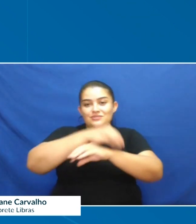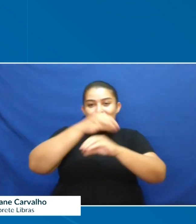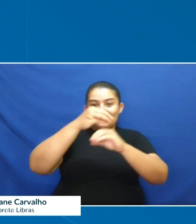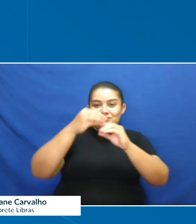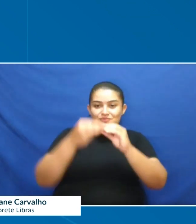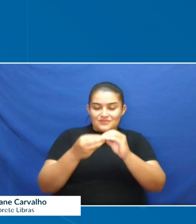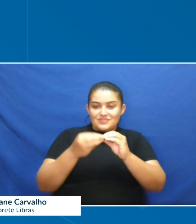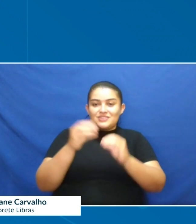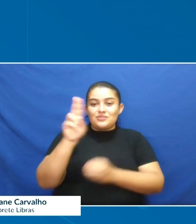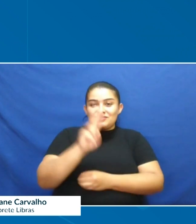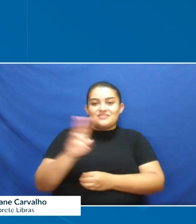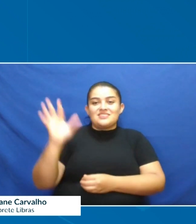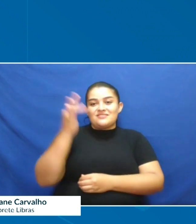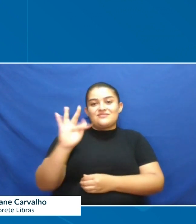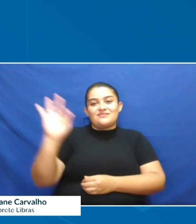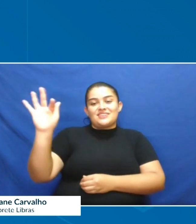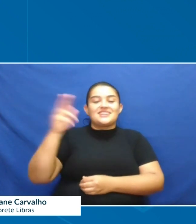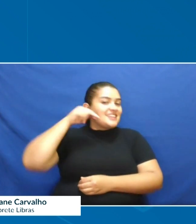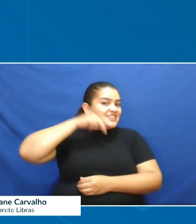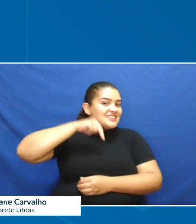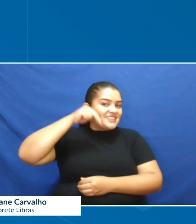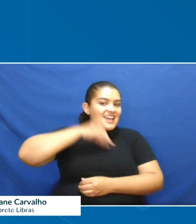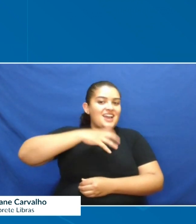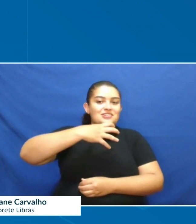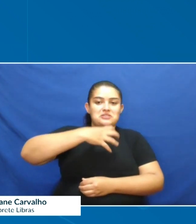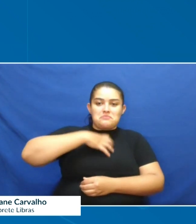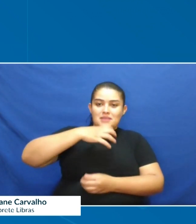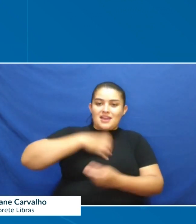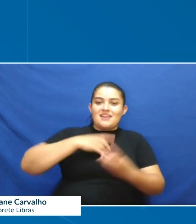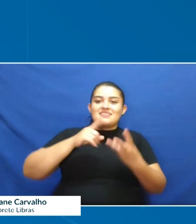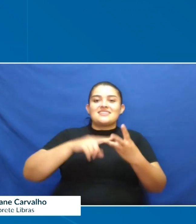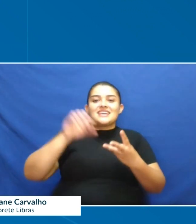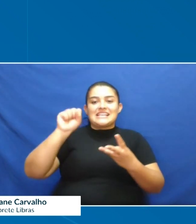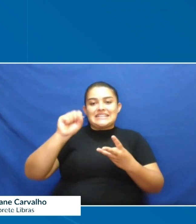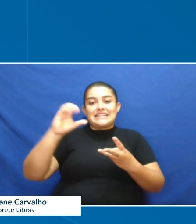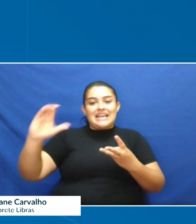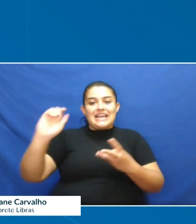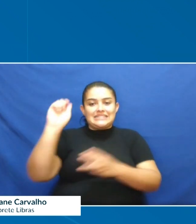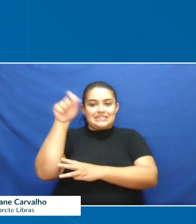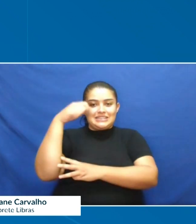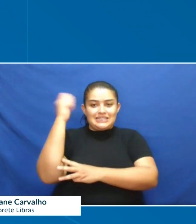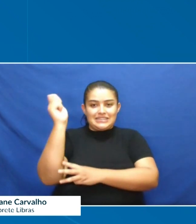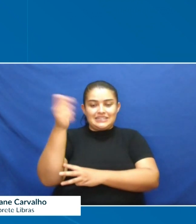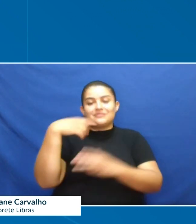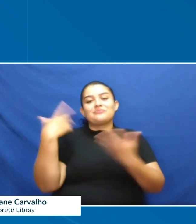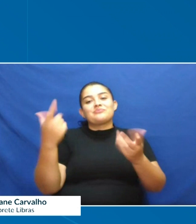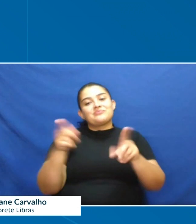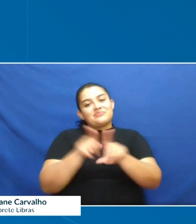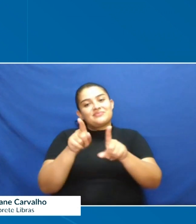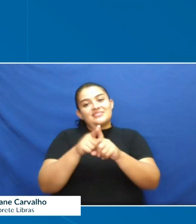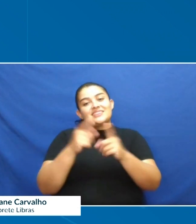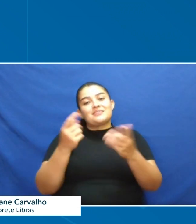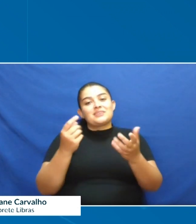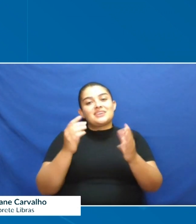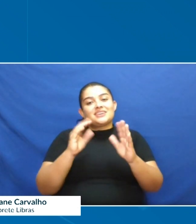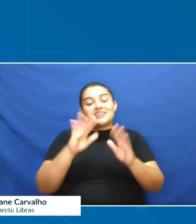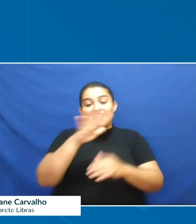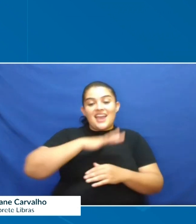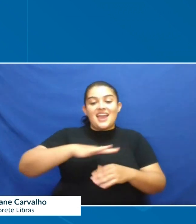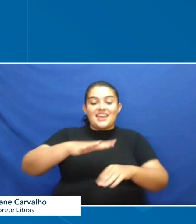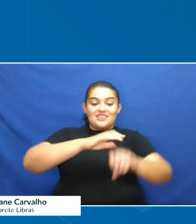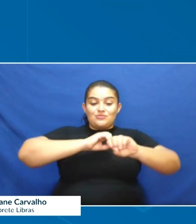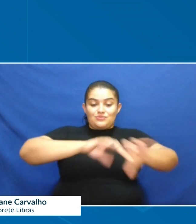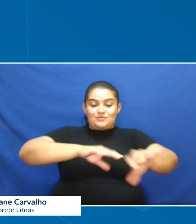Grande do Norte, Universidade Federal da Bahia, Universidade Federal de Santa Catarina, e com a Rede Nacional de Pesquisa,